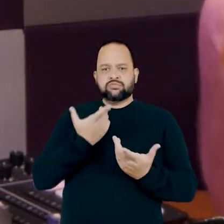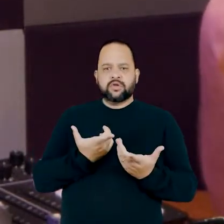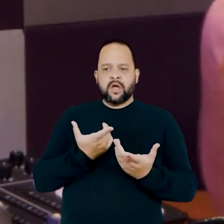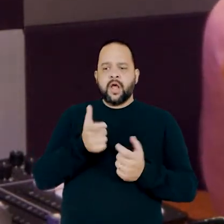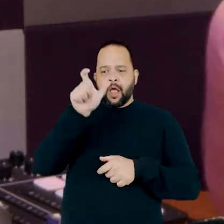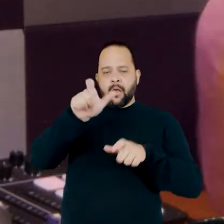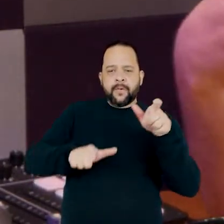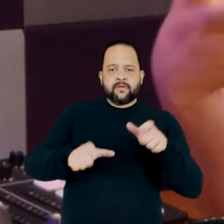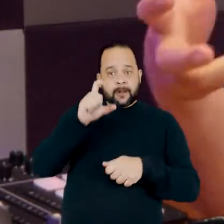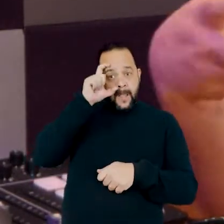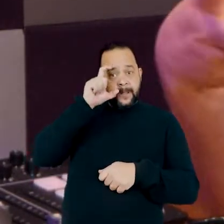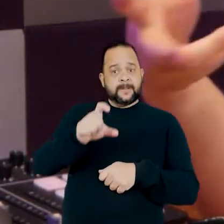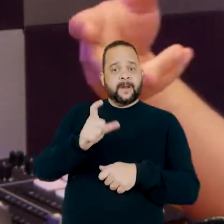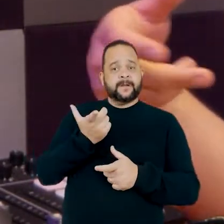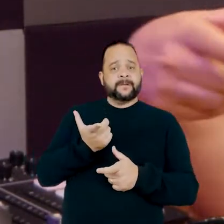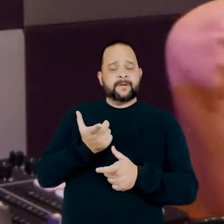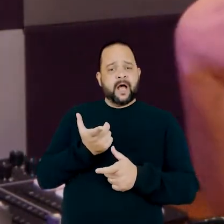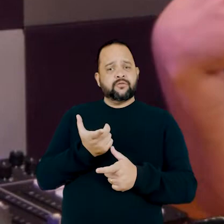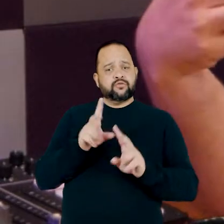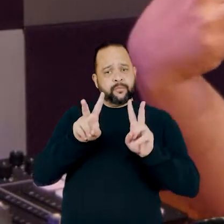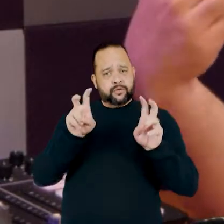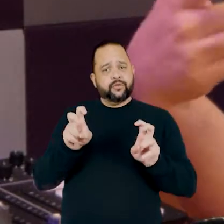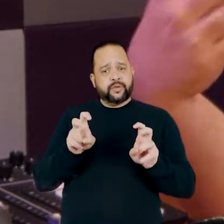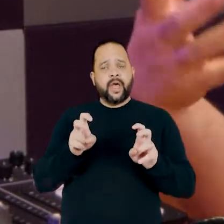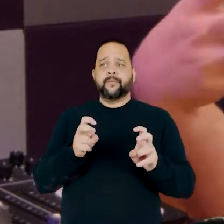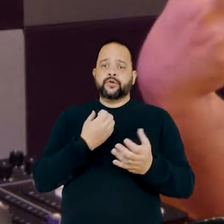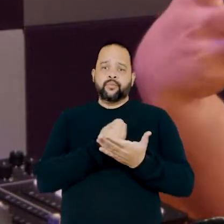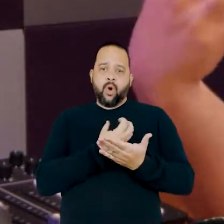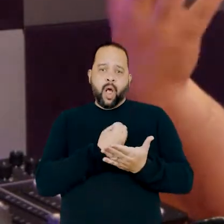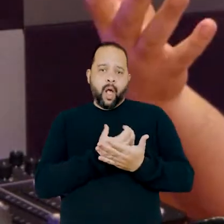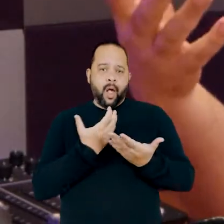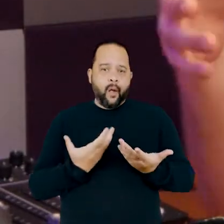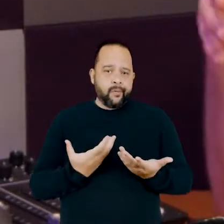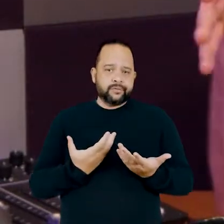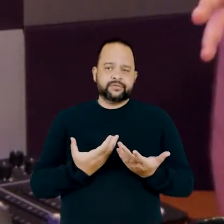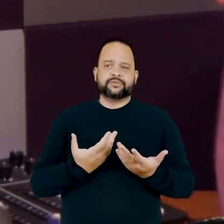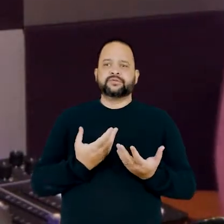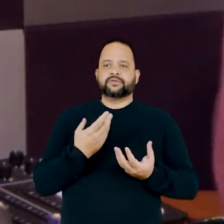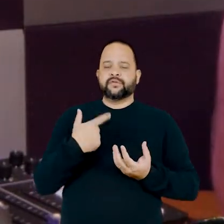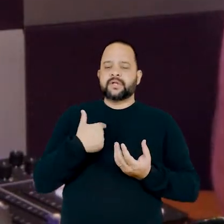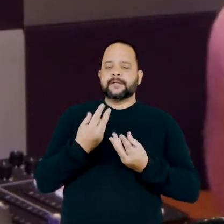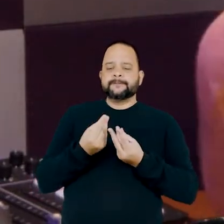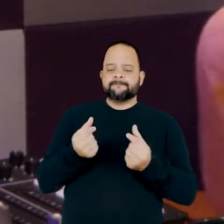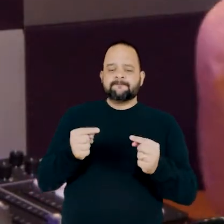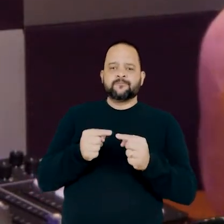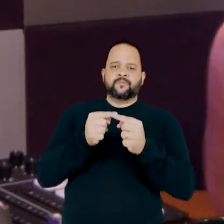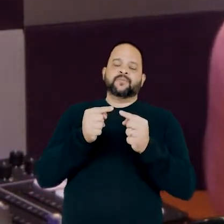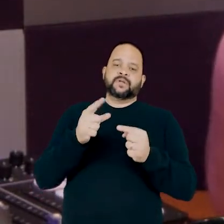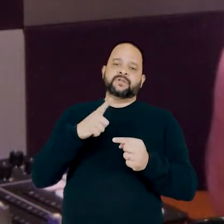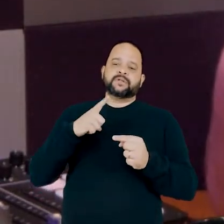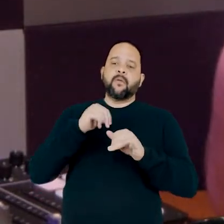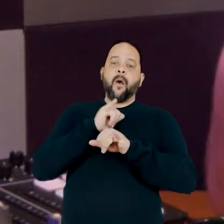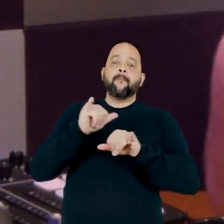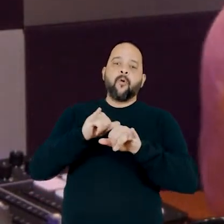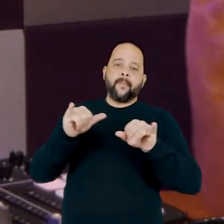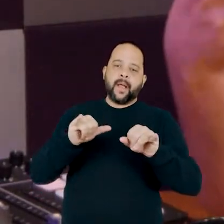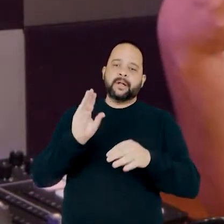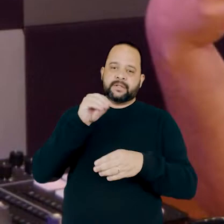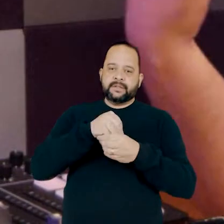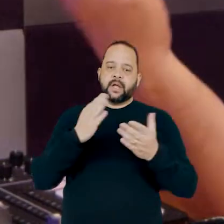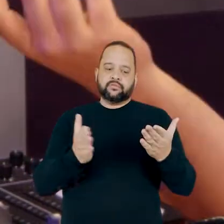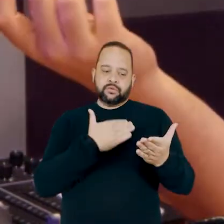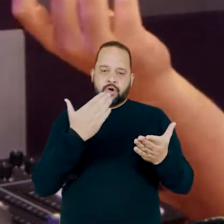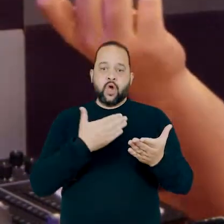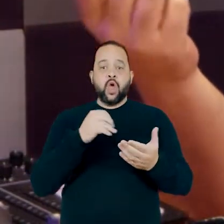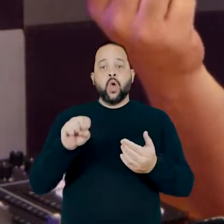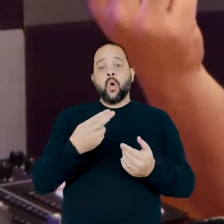interessado em alguma coisa relacionada ali a áudio, de alguma maneira, e aí fazia sentido você ter um anúncio ali, por exemplo. Ou, sei lá,